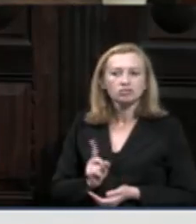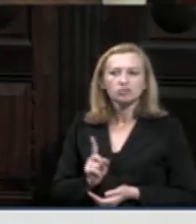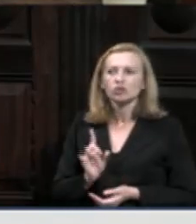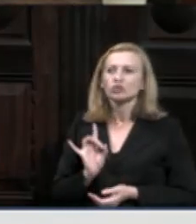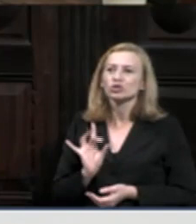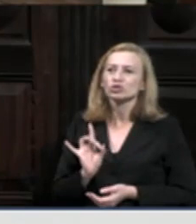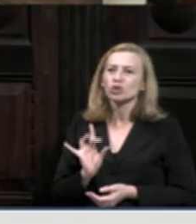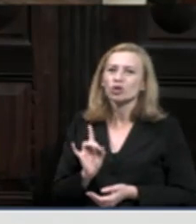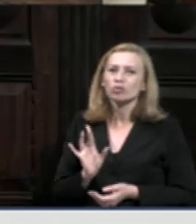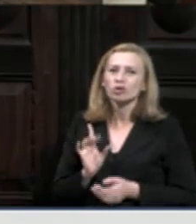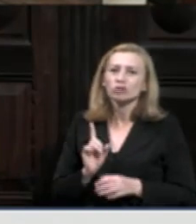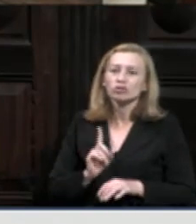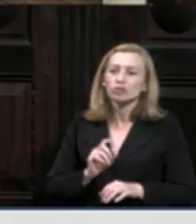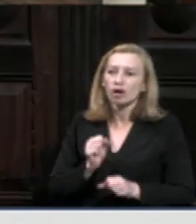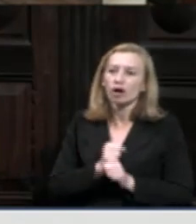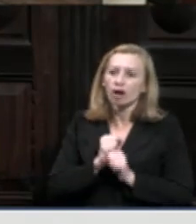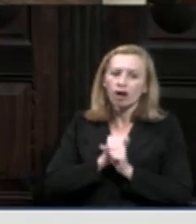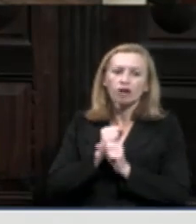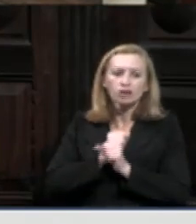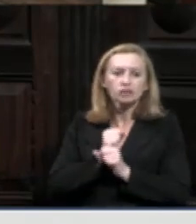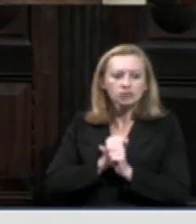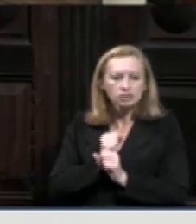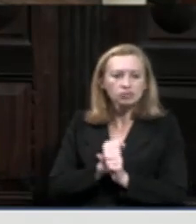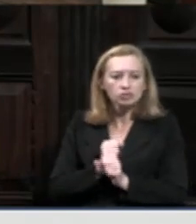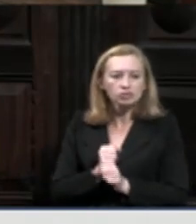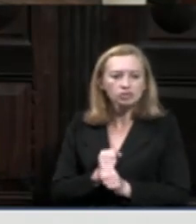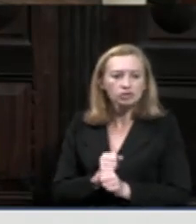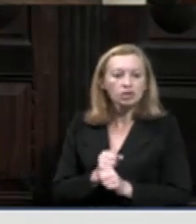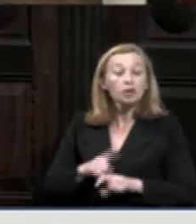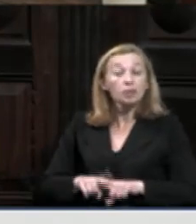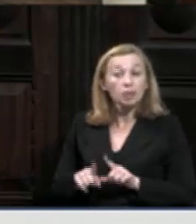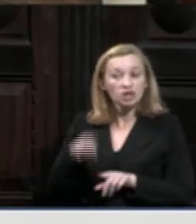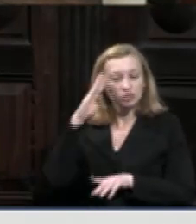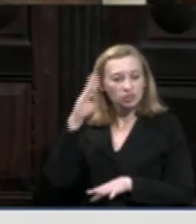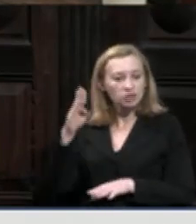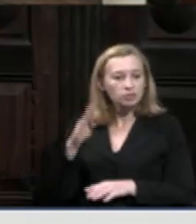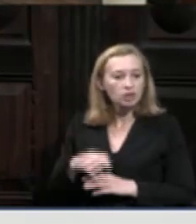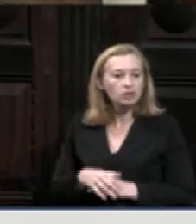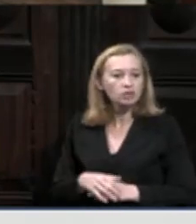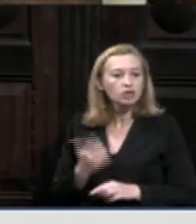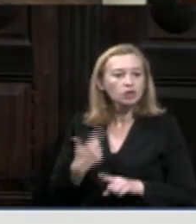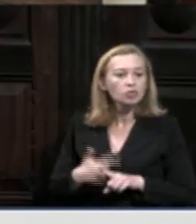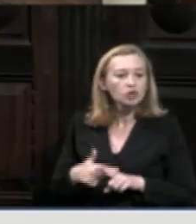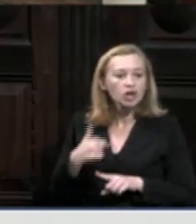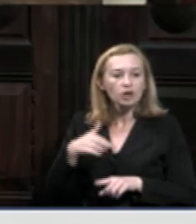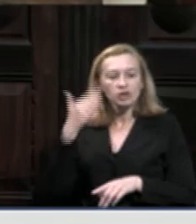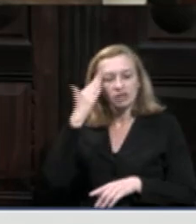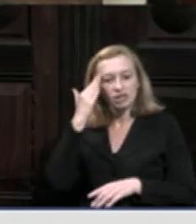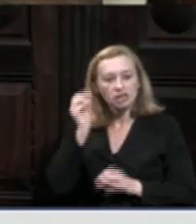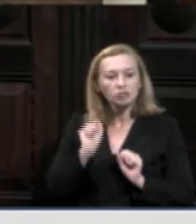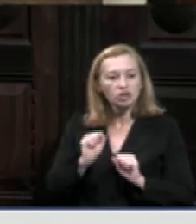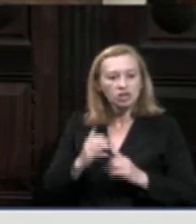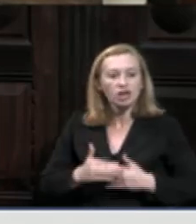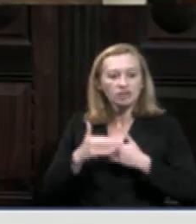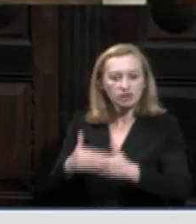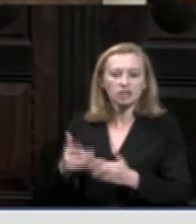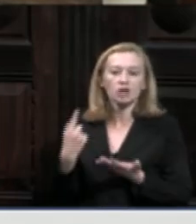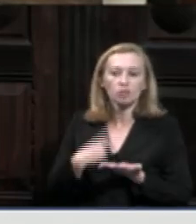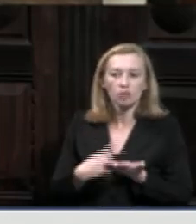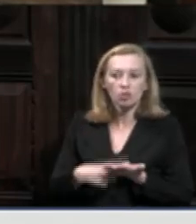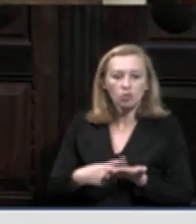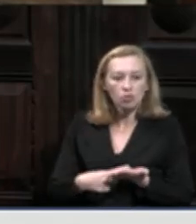esse projeto está tramitando e que a gente já pediu para se realizar a audiência pública, mas principalmente porque eu entendi que a gente poderia avançar num